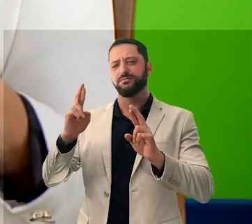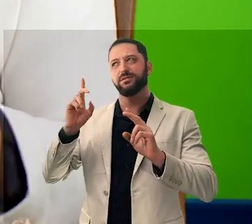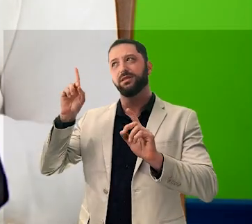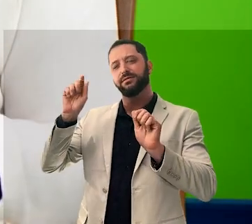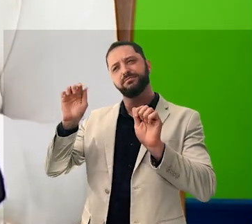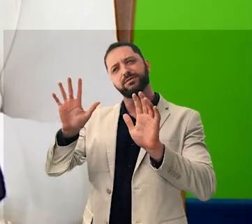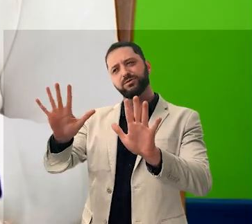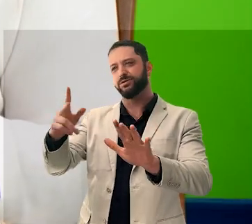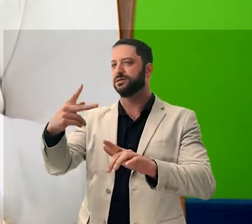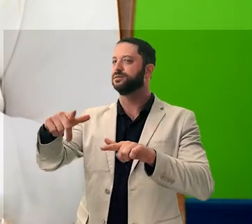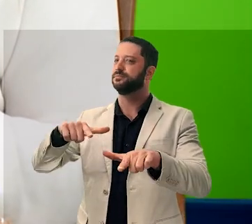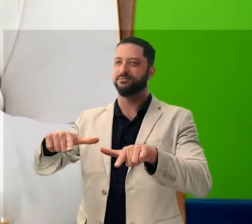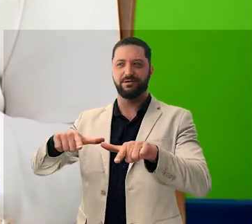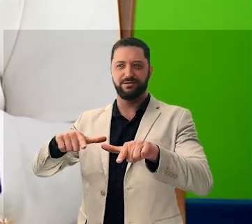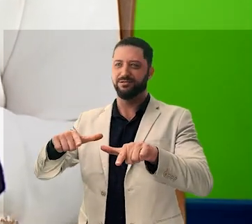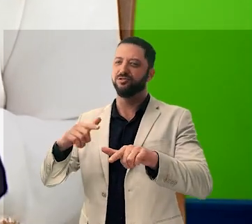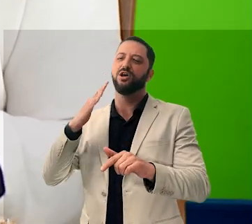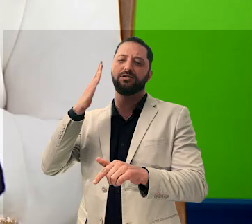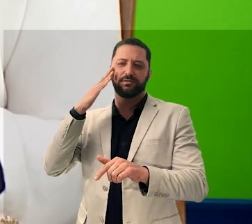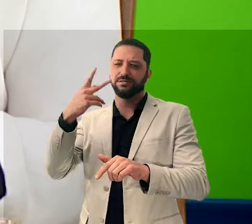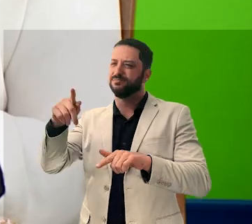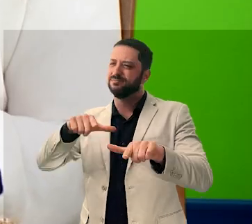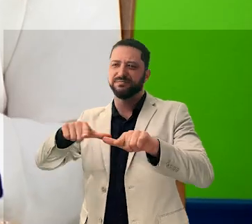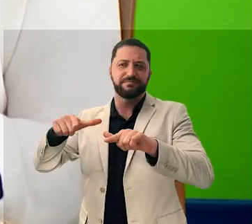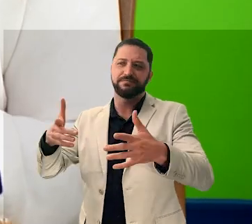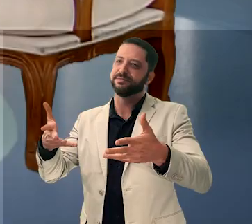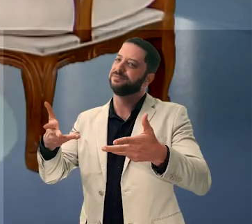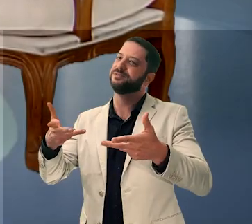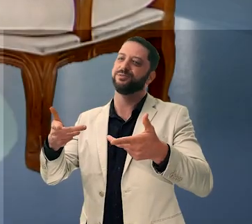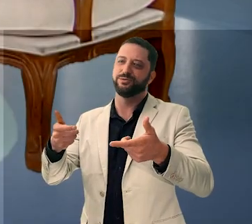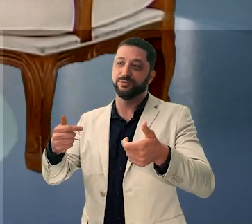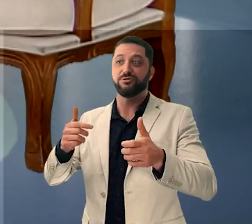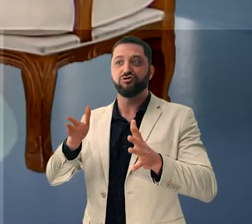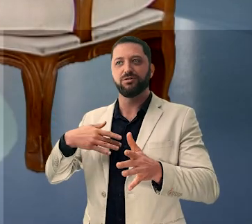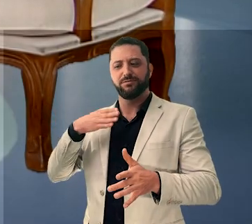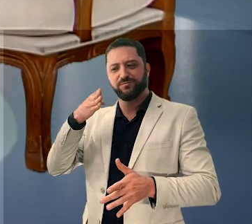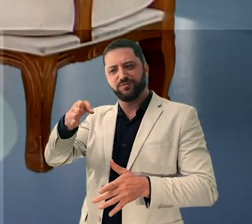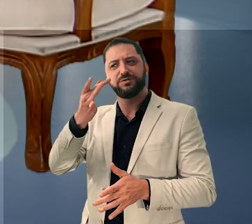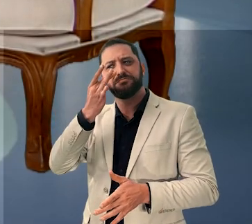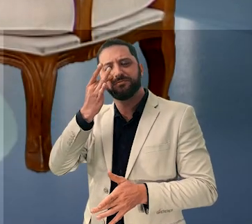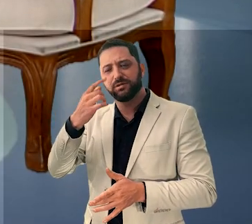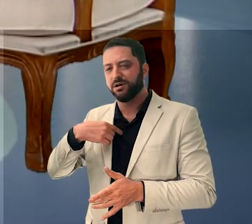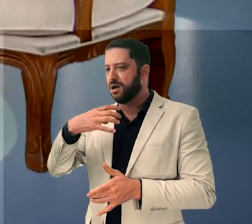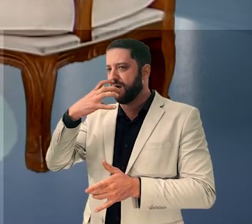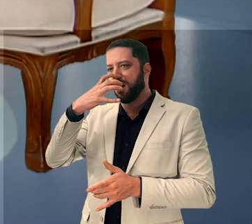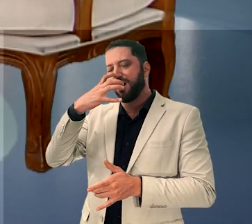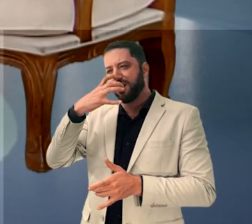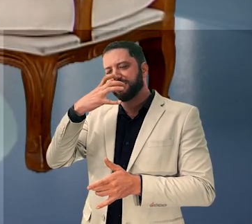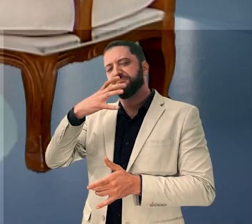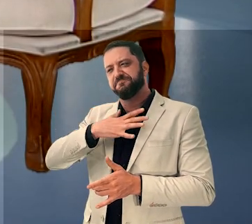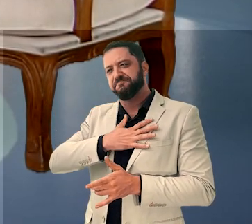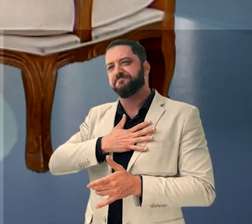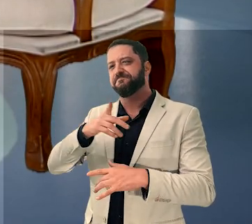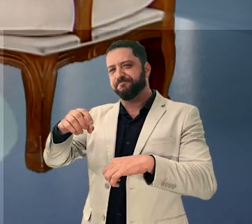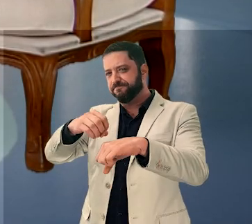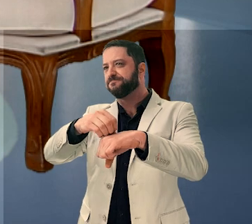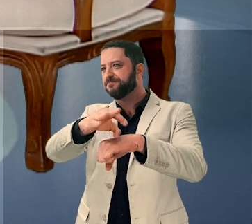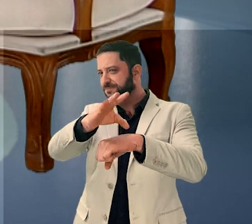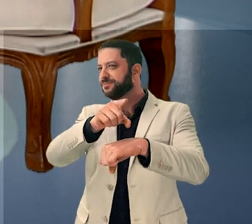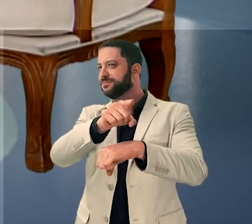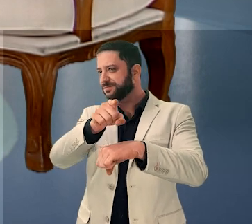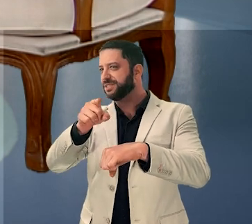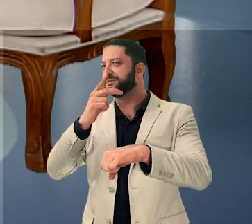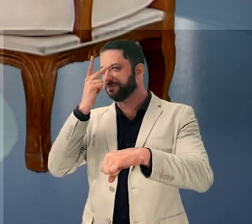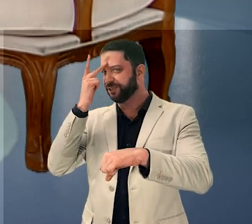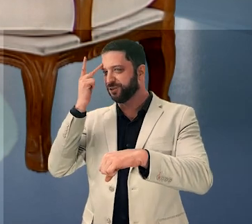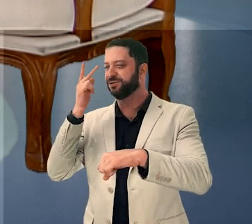muito o seu trabalho lá. Eu sei que o que vocês fazem lá são extraordinários, eu vi de perto, fiquei encantada. E recomendo, né, para todas